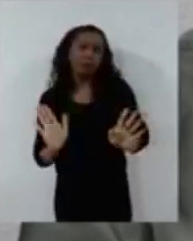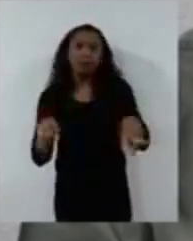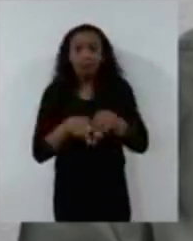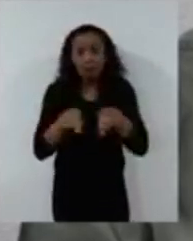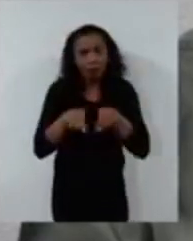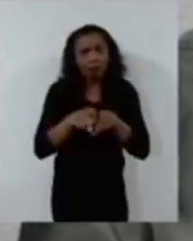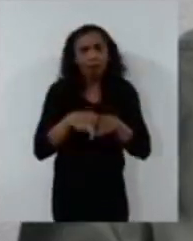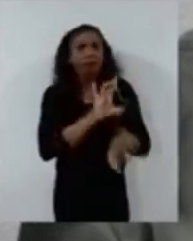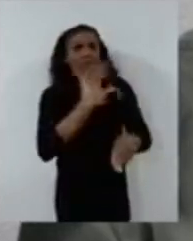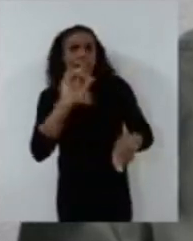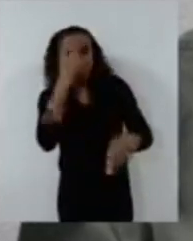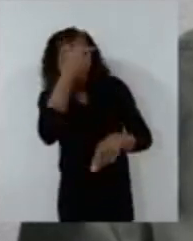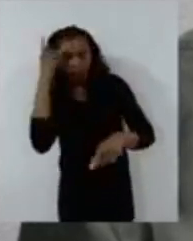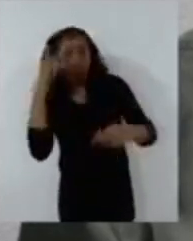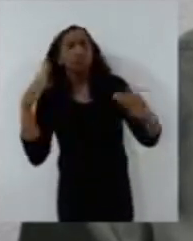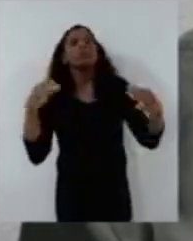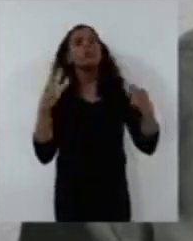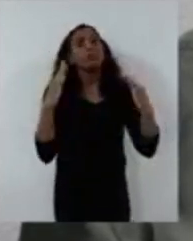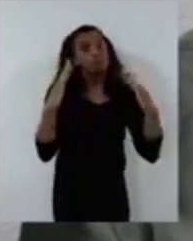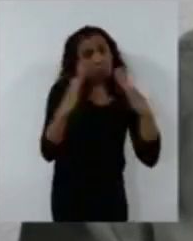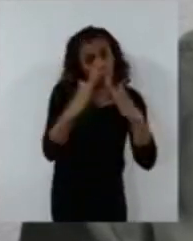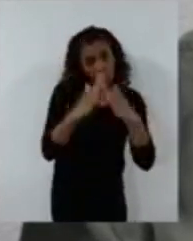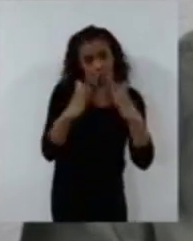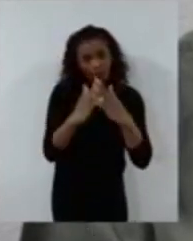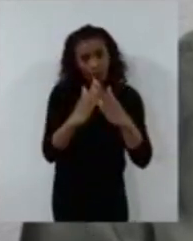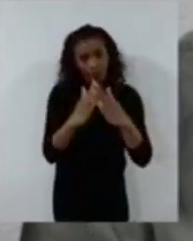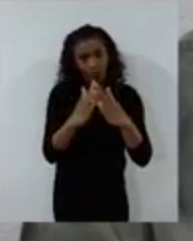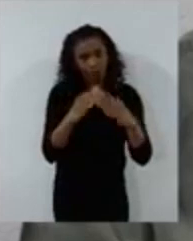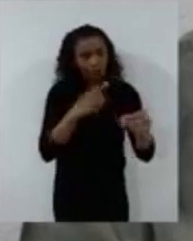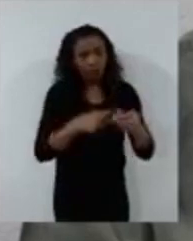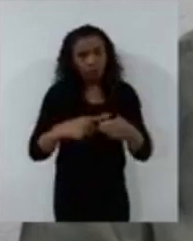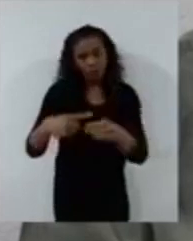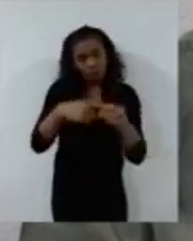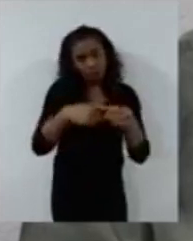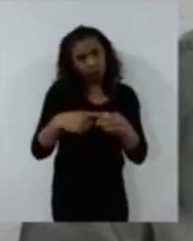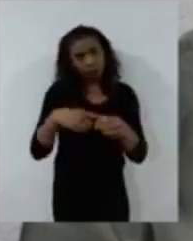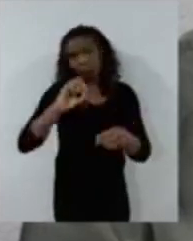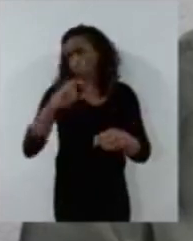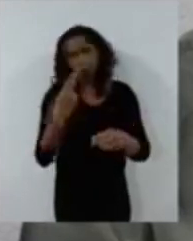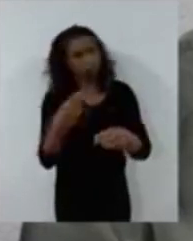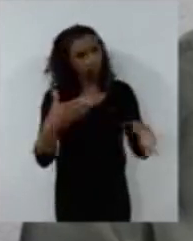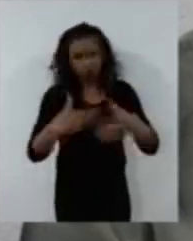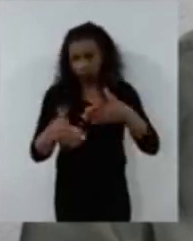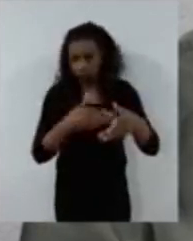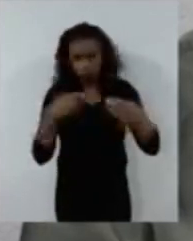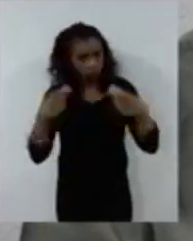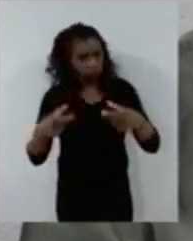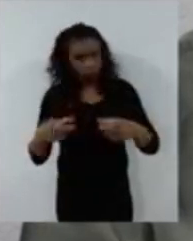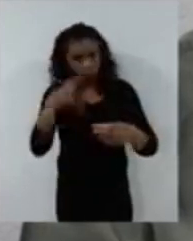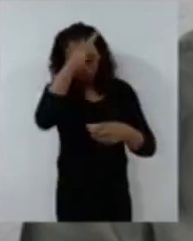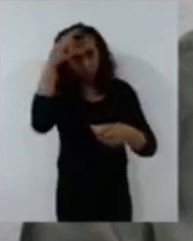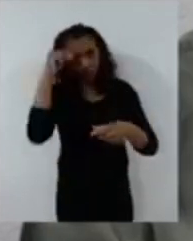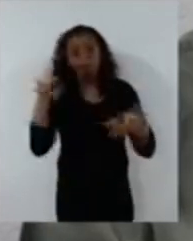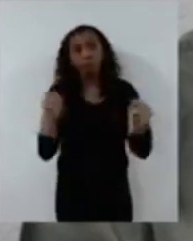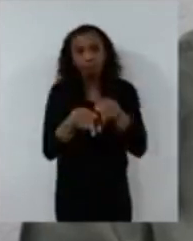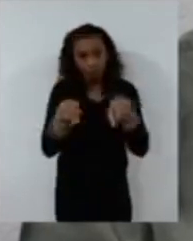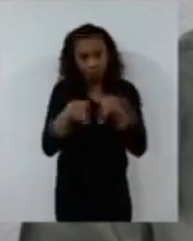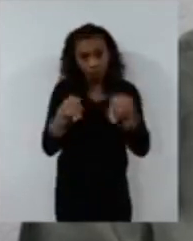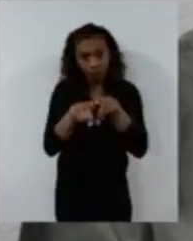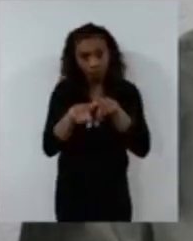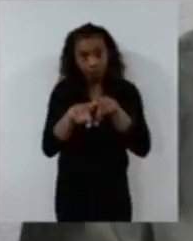distrito e da sua localidade. A prefeitura também já